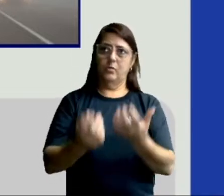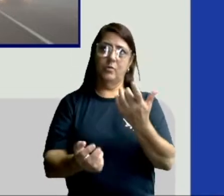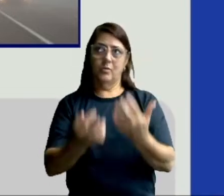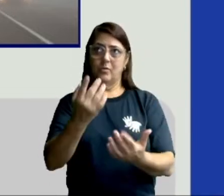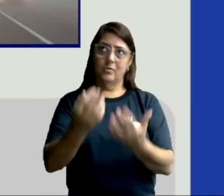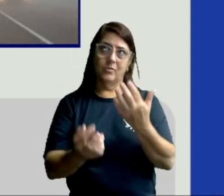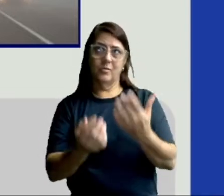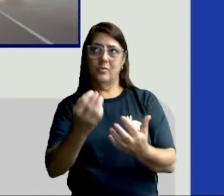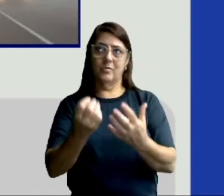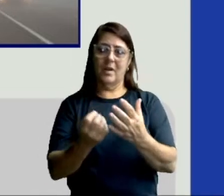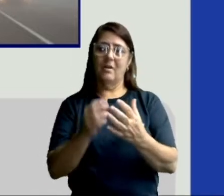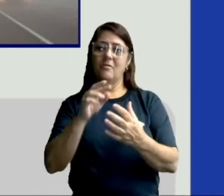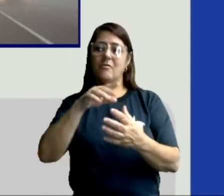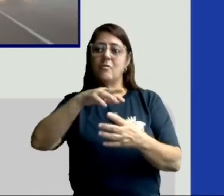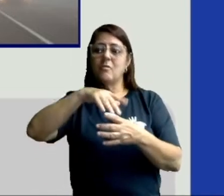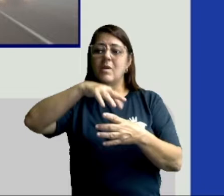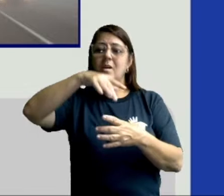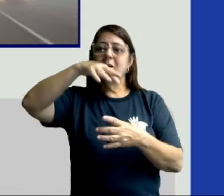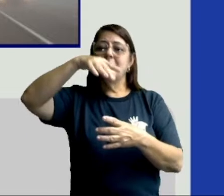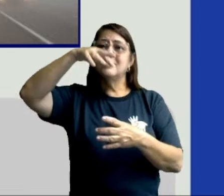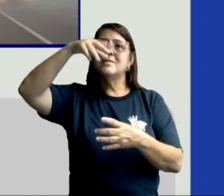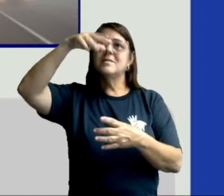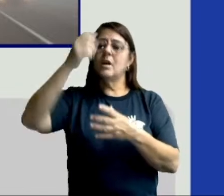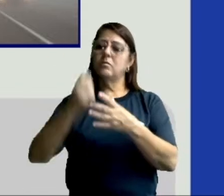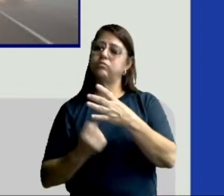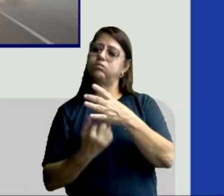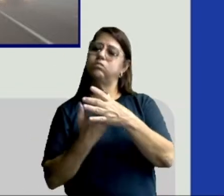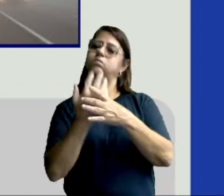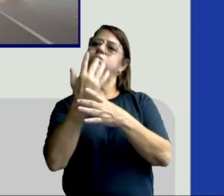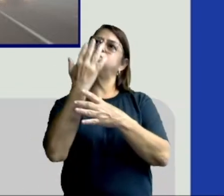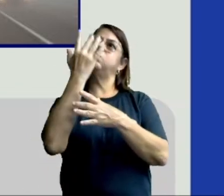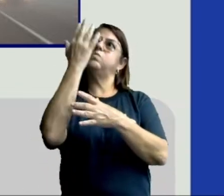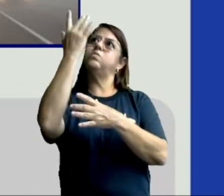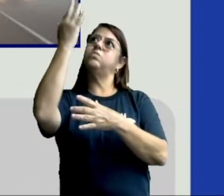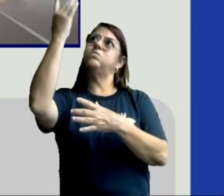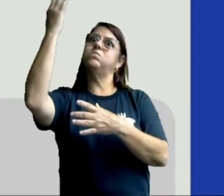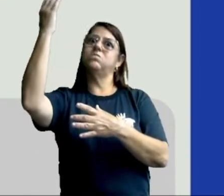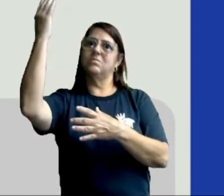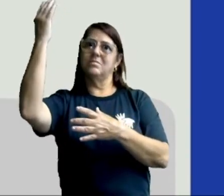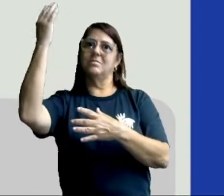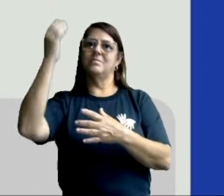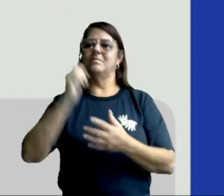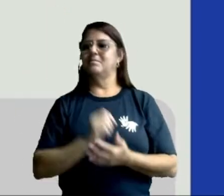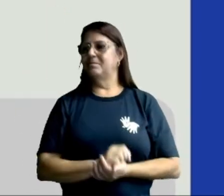quando ela começa a ferver, começa a sair aquele vapor de água, tá certo?